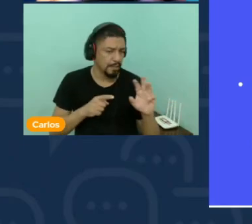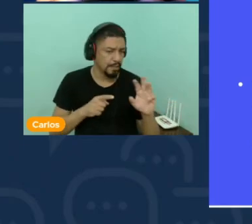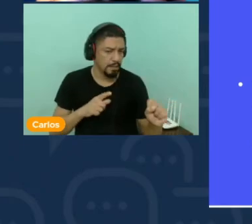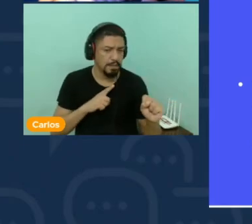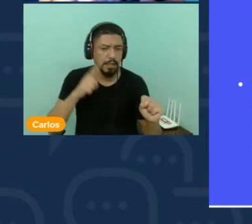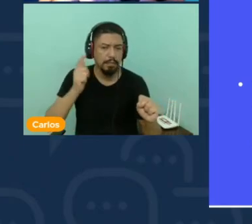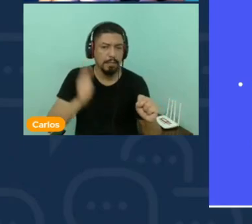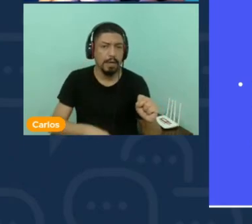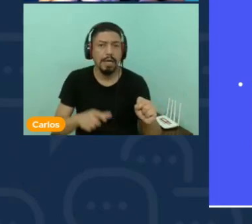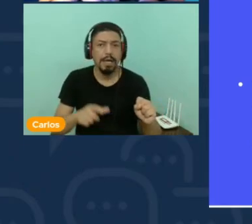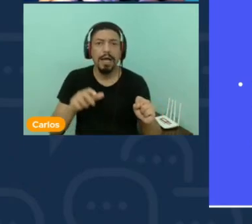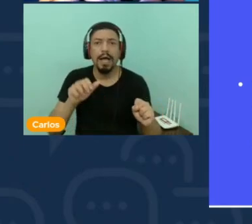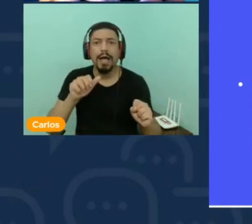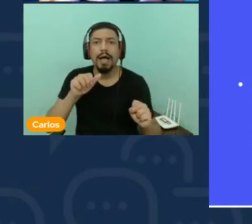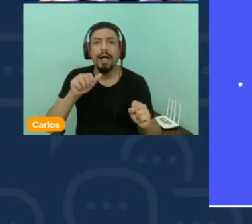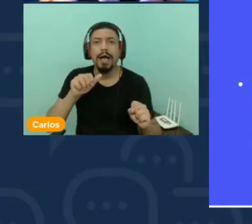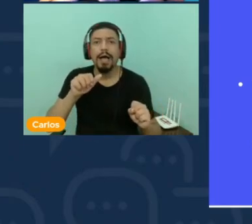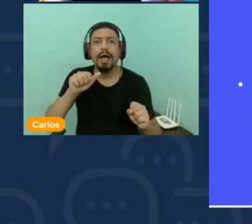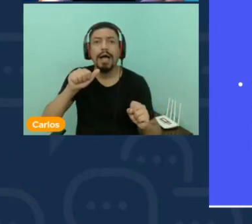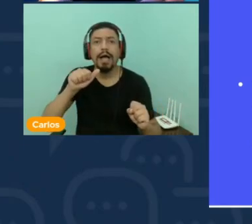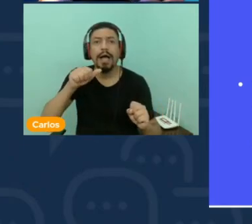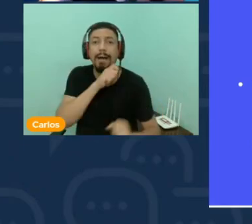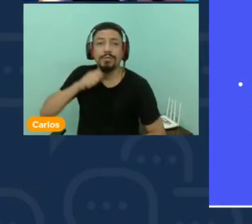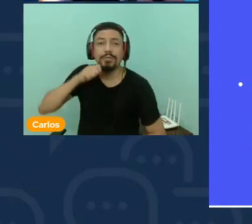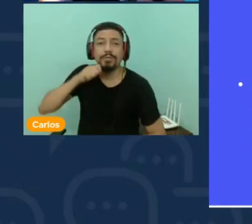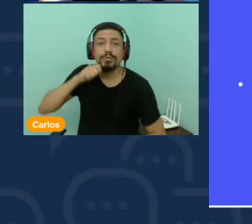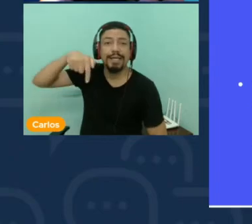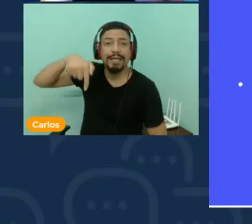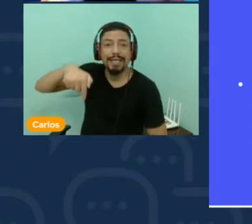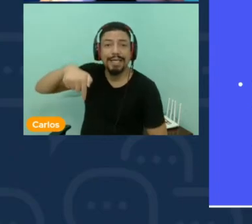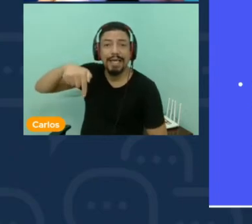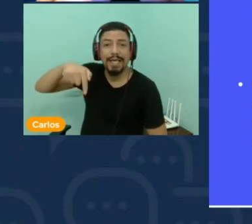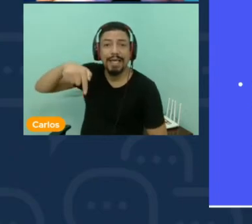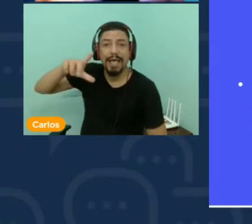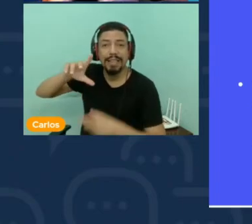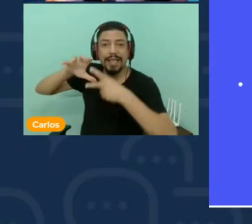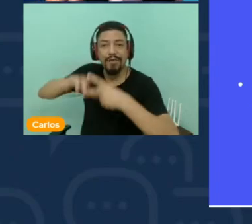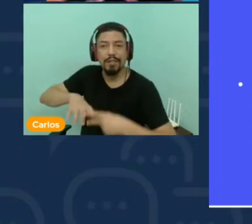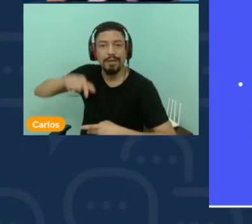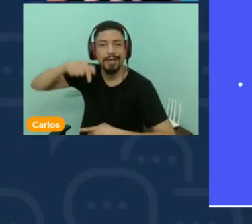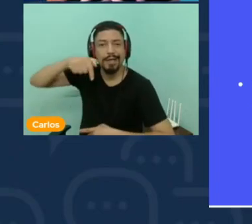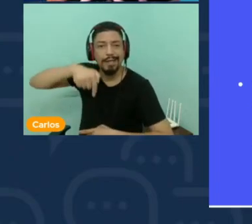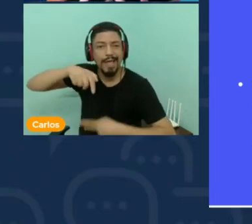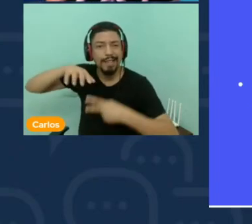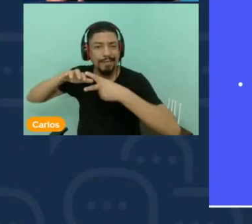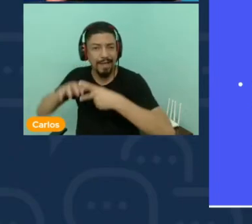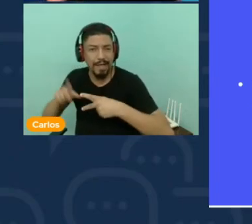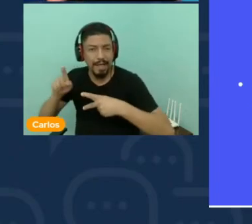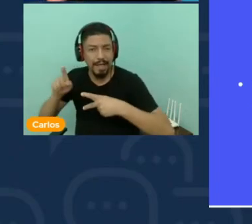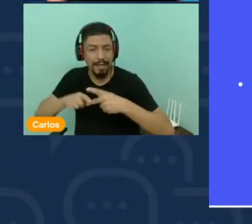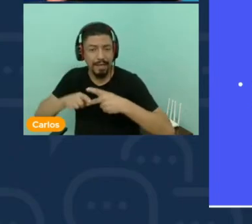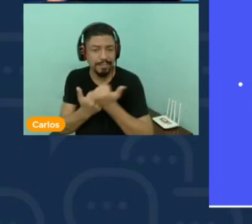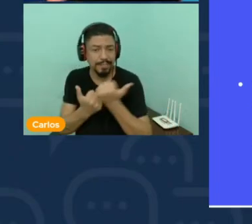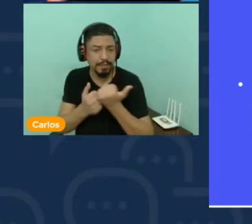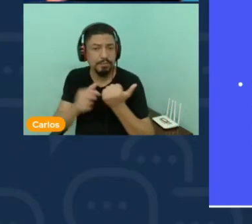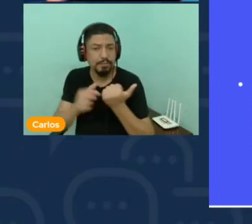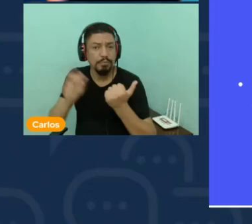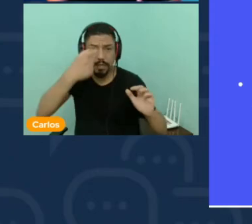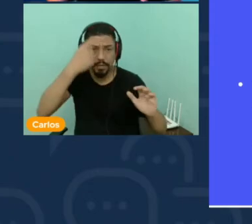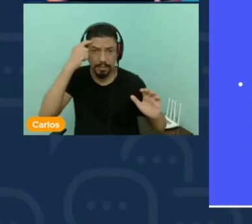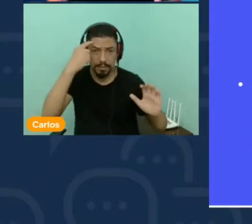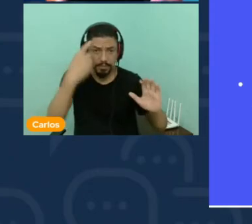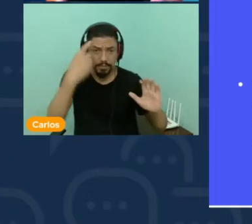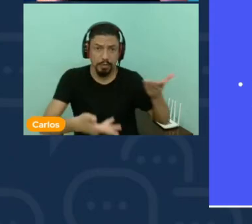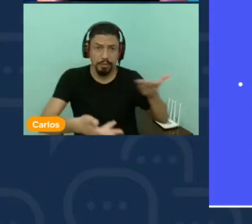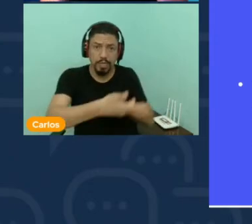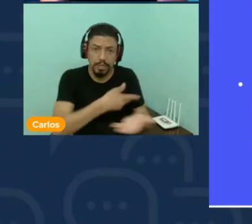Q Developer. O Amazon Q Developer é um assistente também baseado em IA generativa,